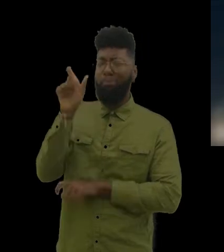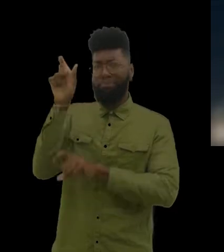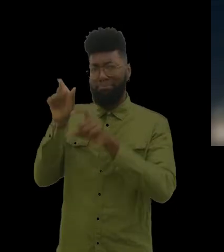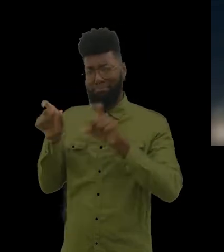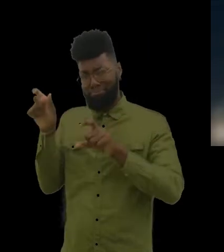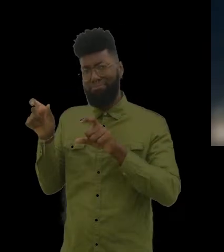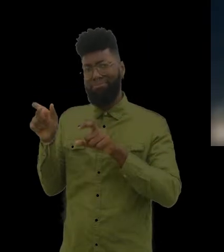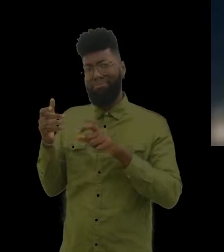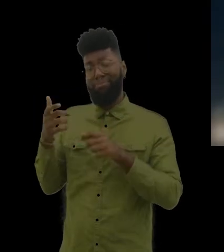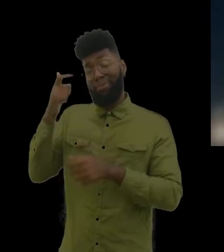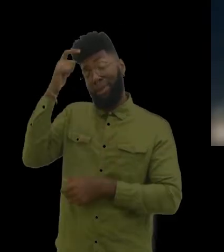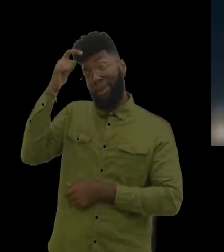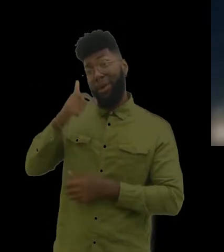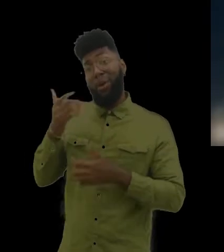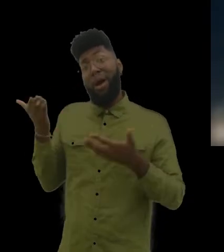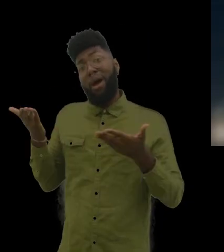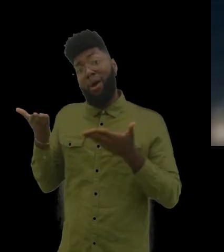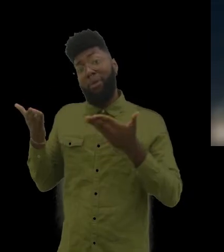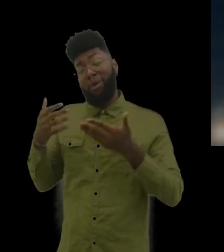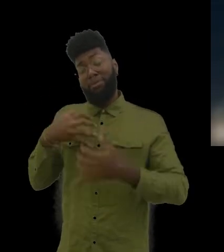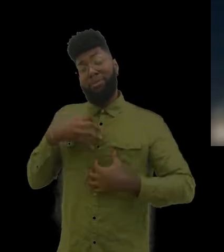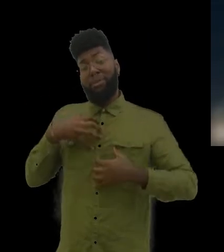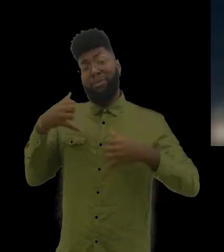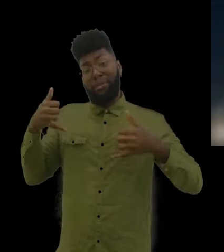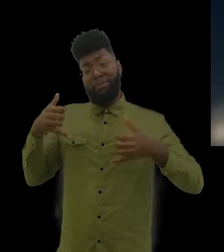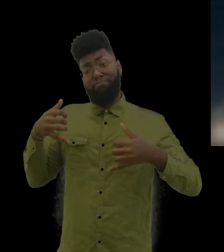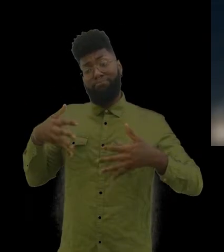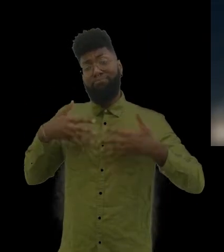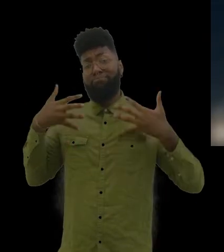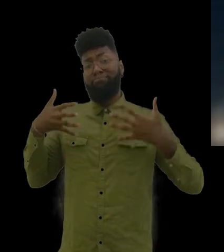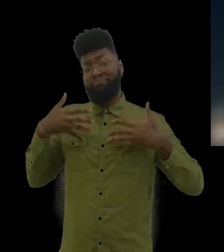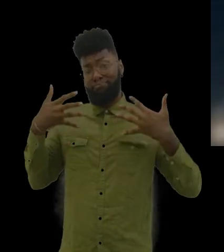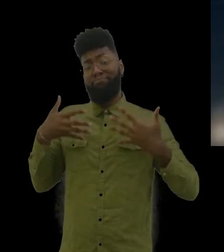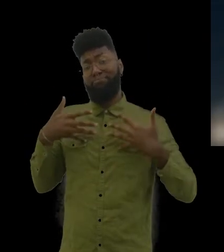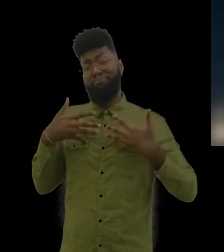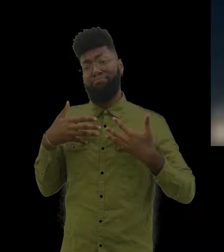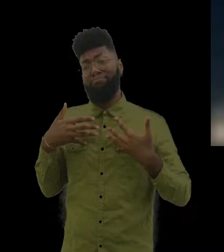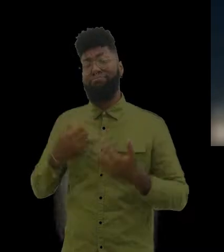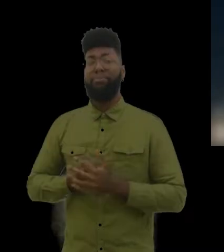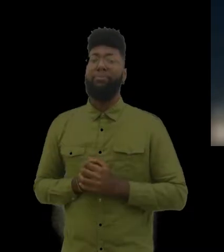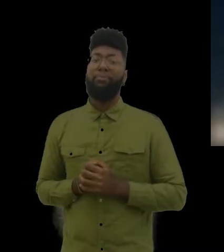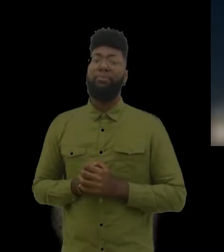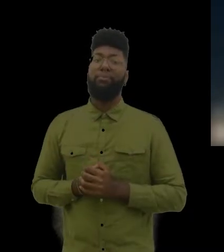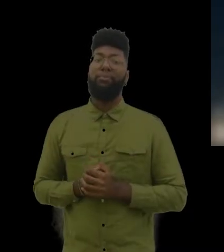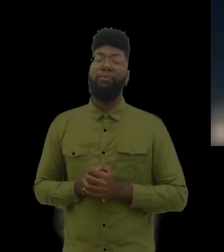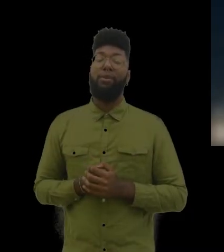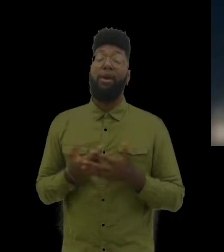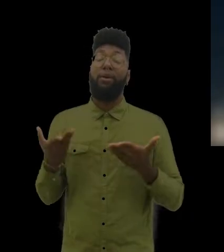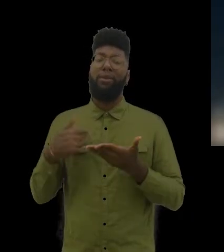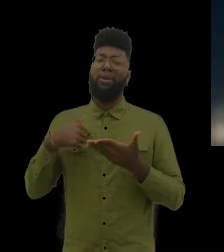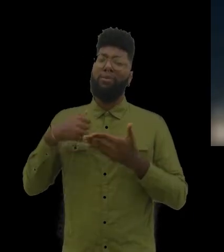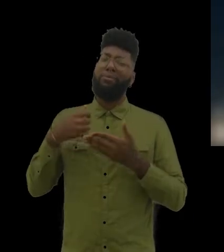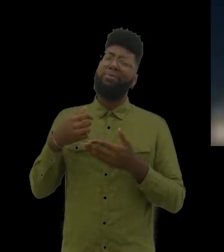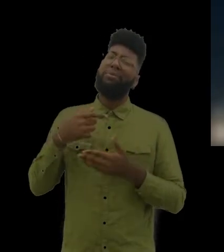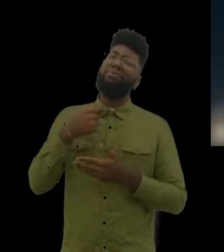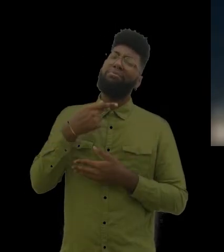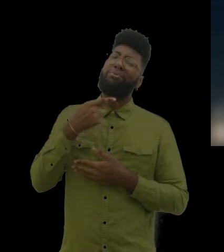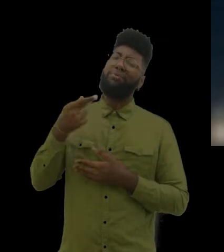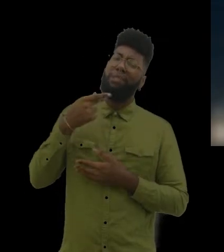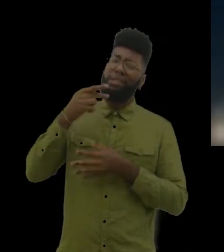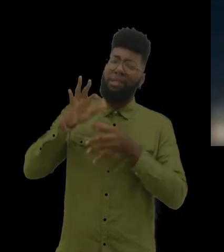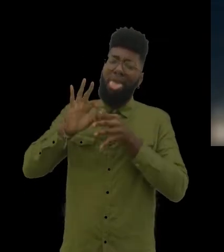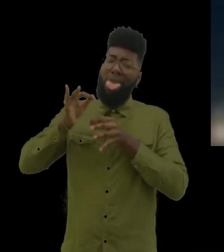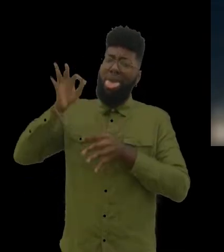fico Somos poucos negros de uma forma geral dentro da universidade. Somos poucos. Mas, prof, eu falei bastante de mim, eu sei também um pouco